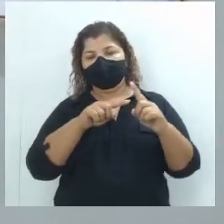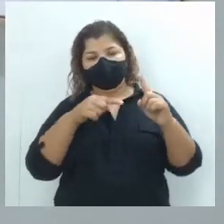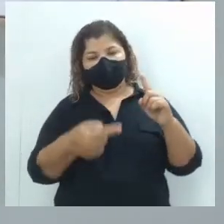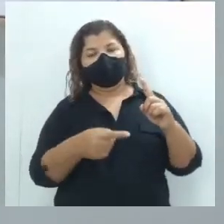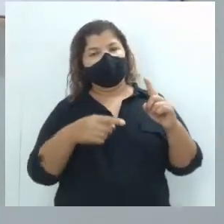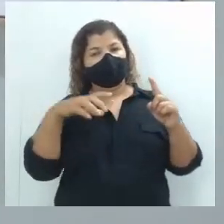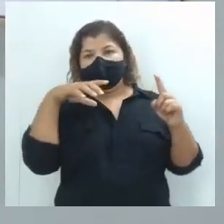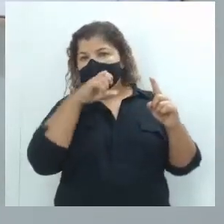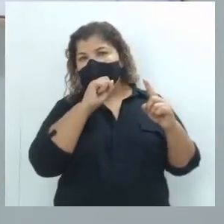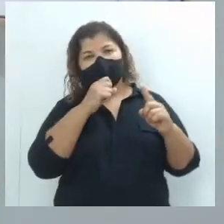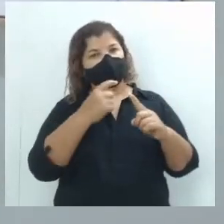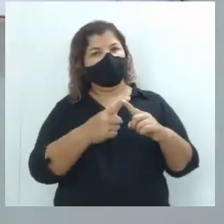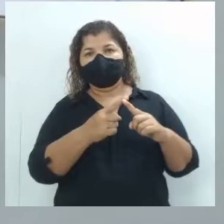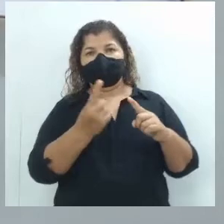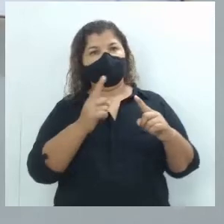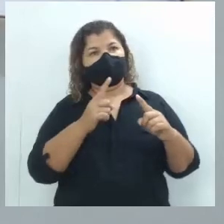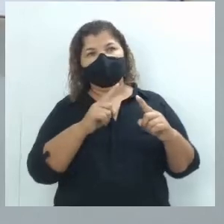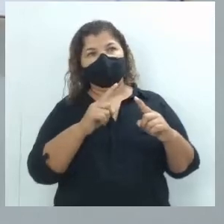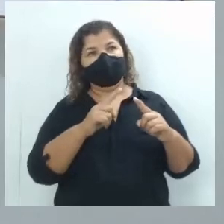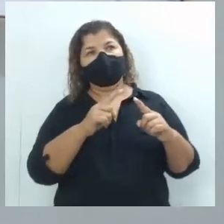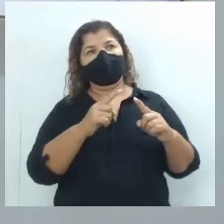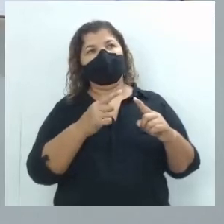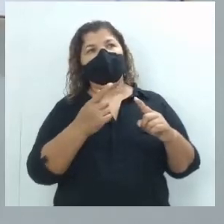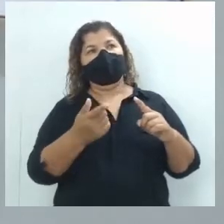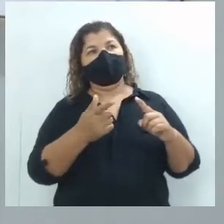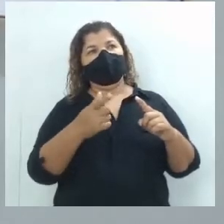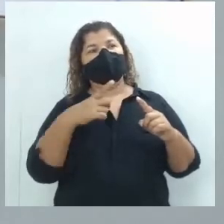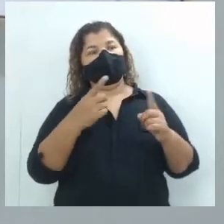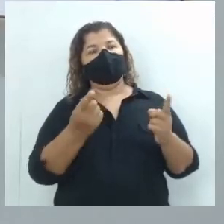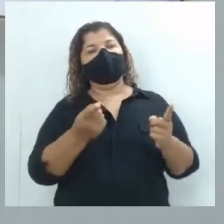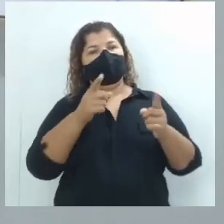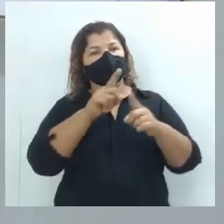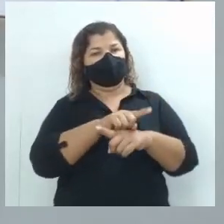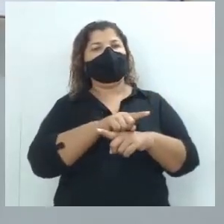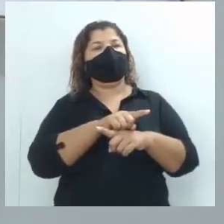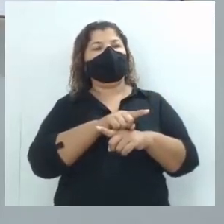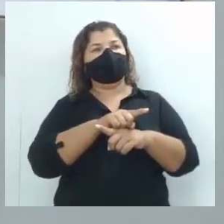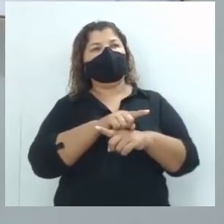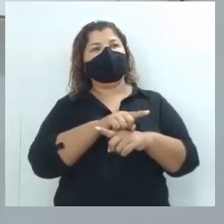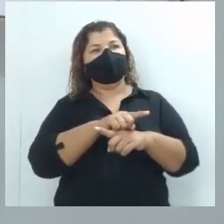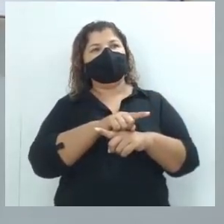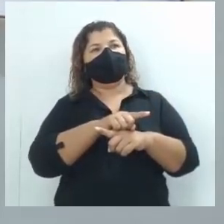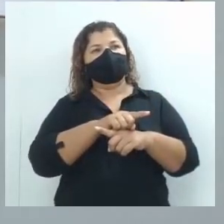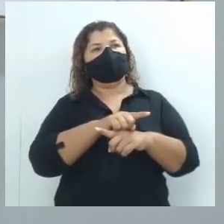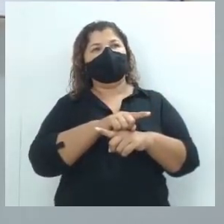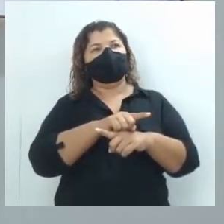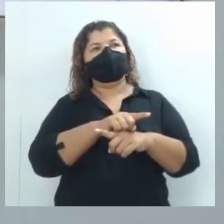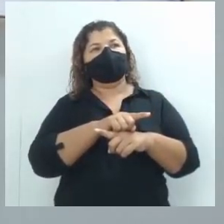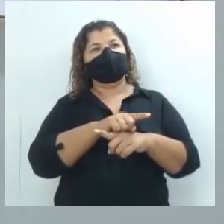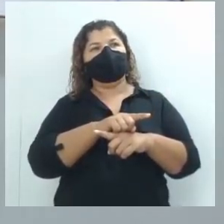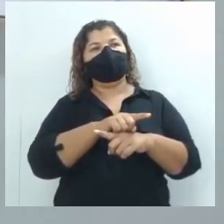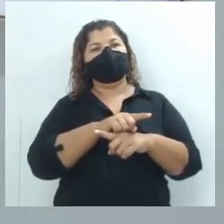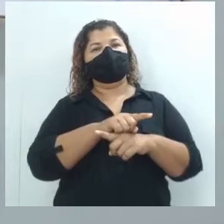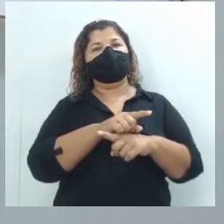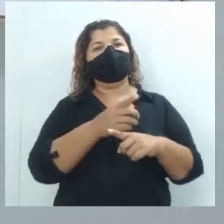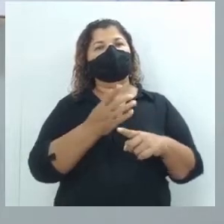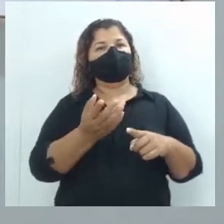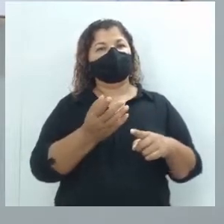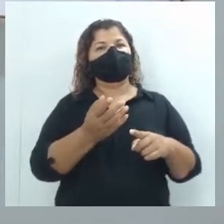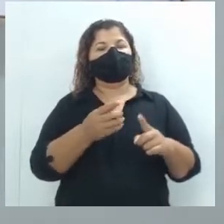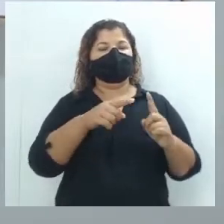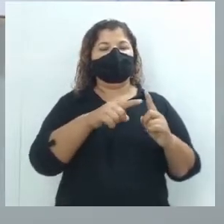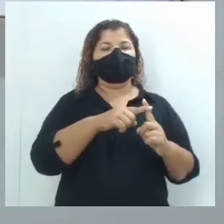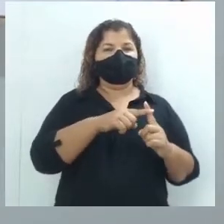outro positivo. Ele vai formar um RNA contrário. Aí você pode dizer, como assim RNA contrário? Ei, qual é o contrário